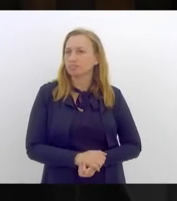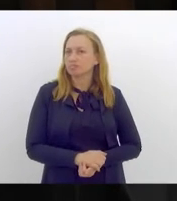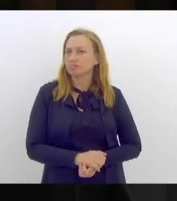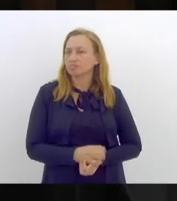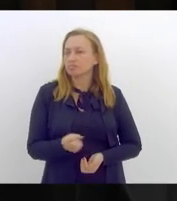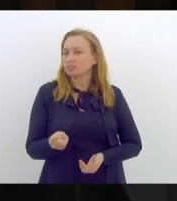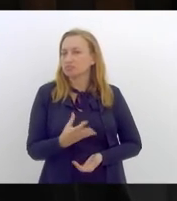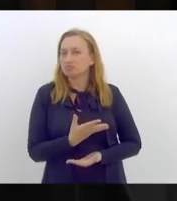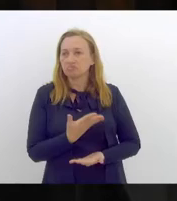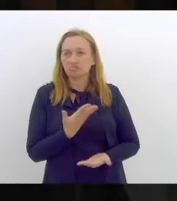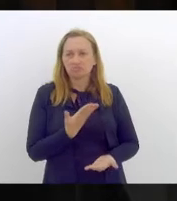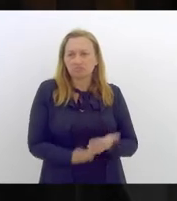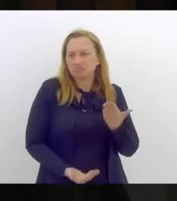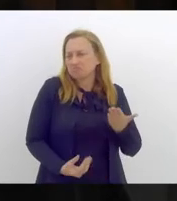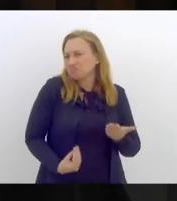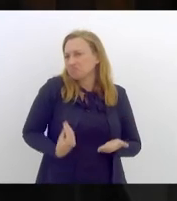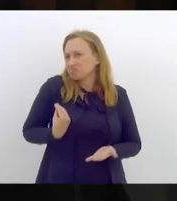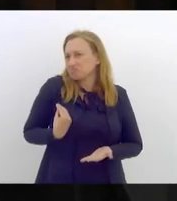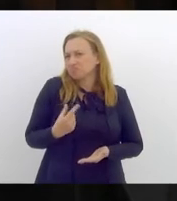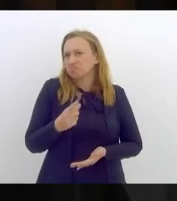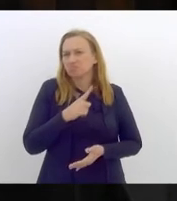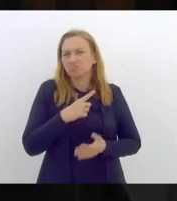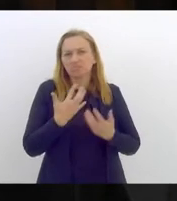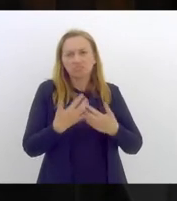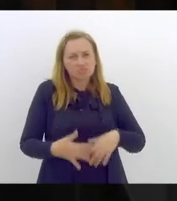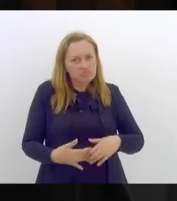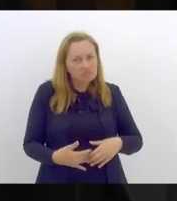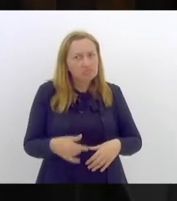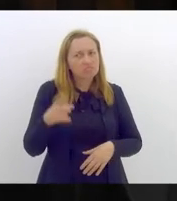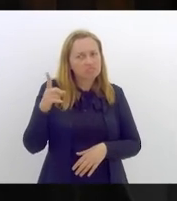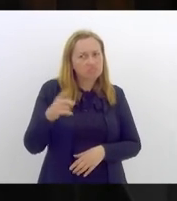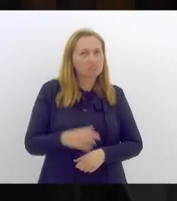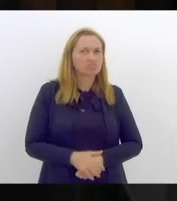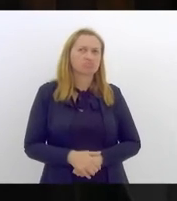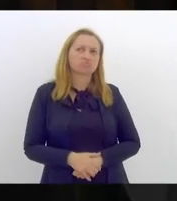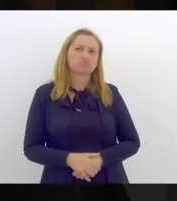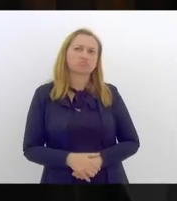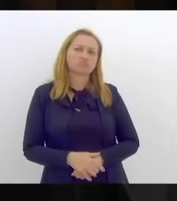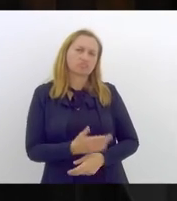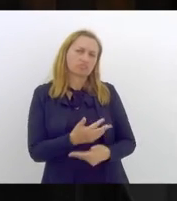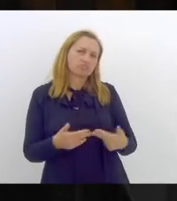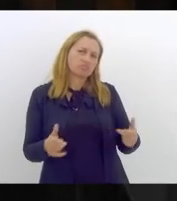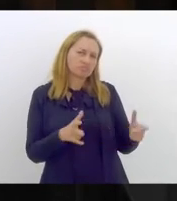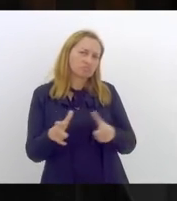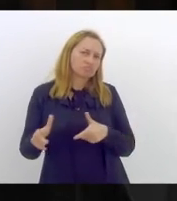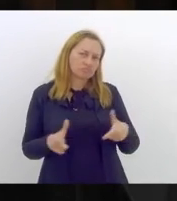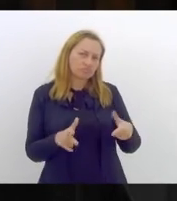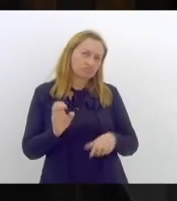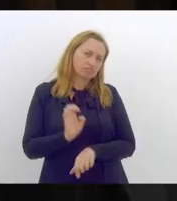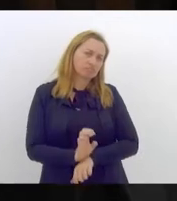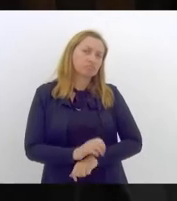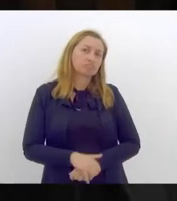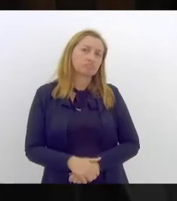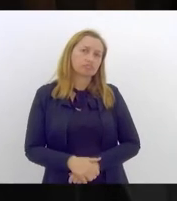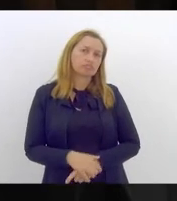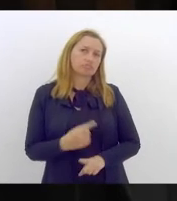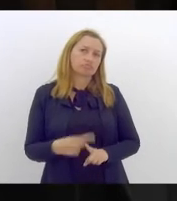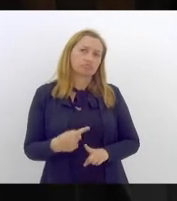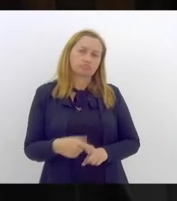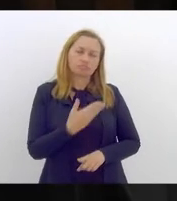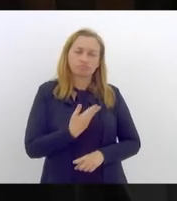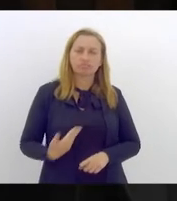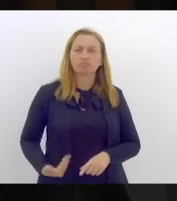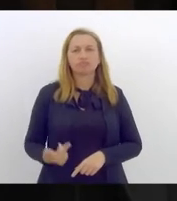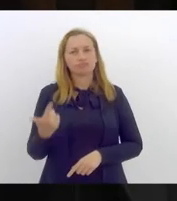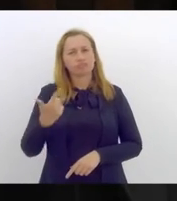Novas perdas de vidas como tivemos em Petrópolis? Como já tivemos em tantas regiões do estado? Porque o governo, mais uma